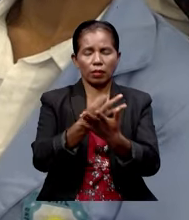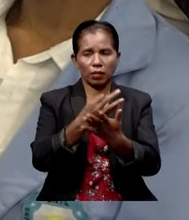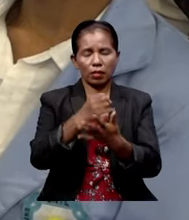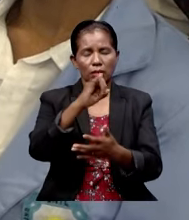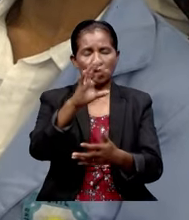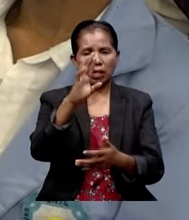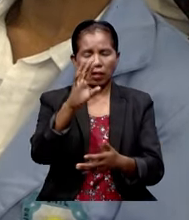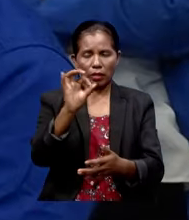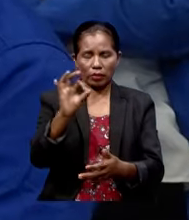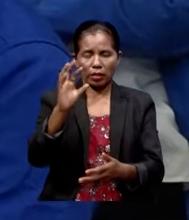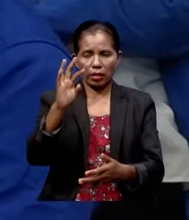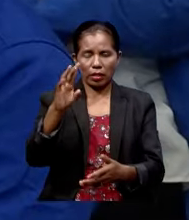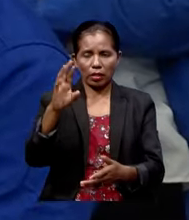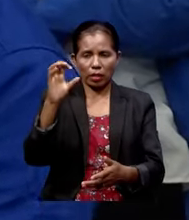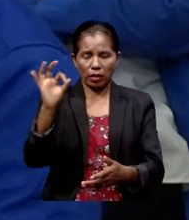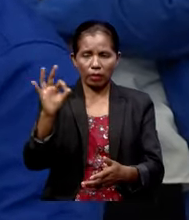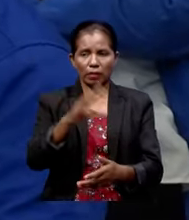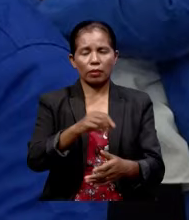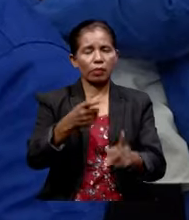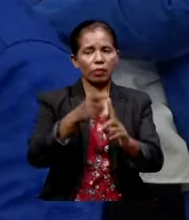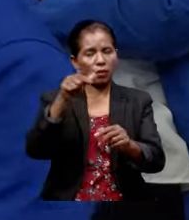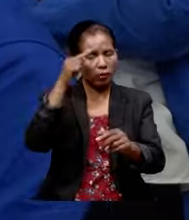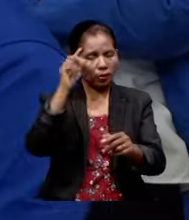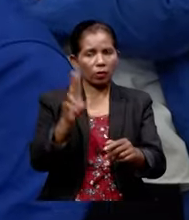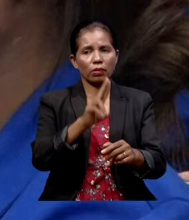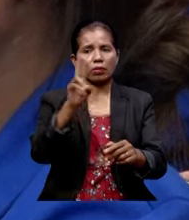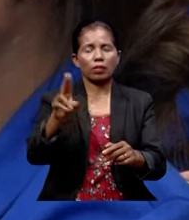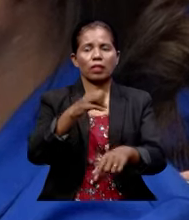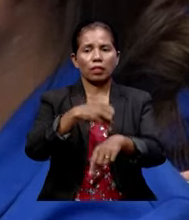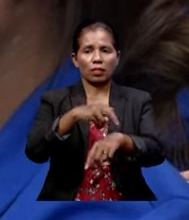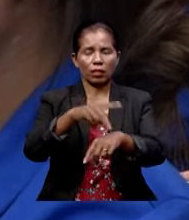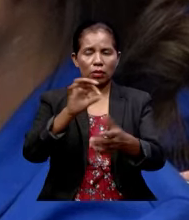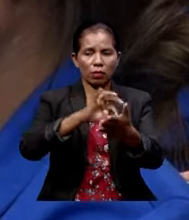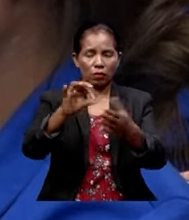IFRS ba setor privado no iha parte governo aplika norma internasional